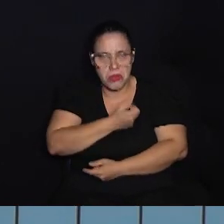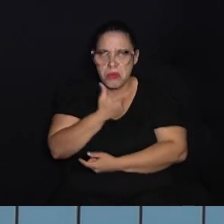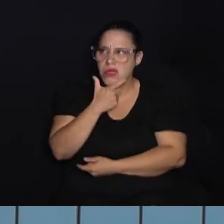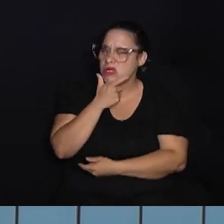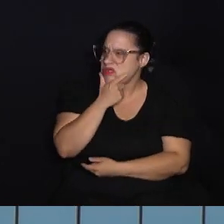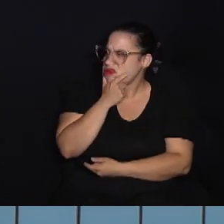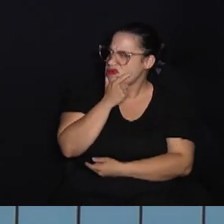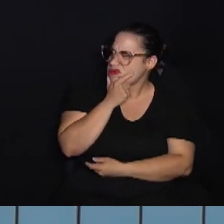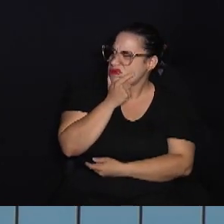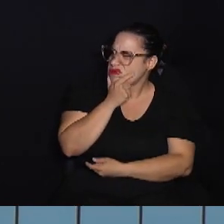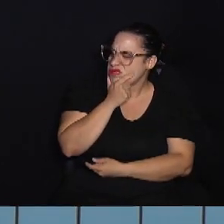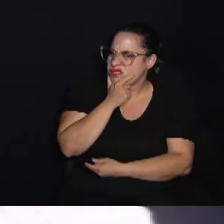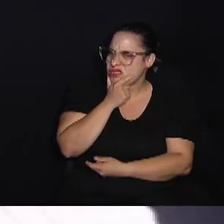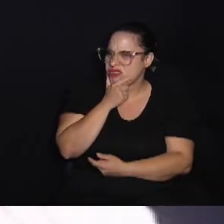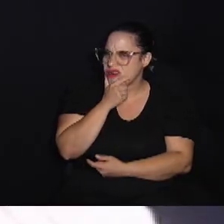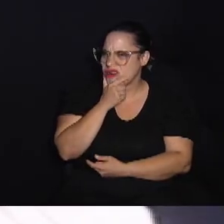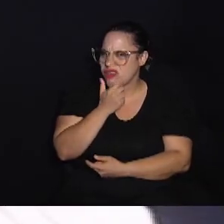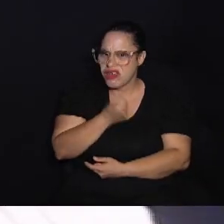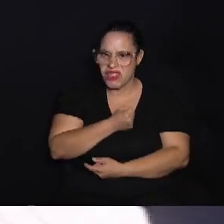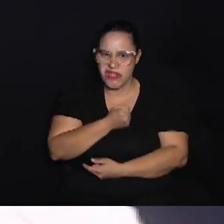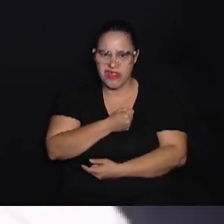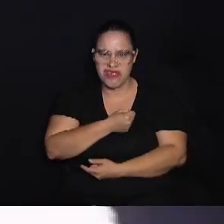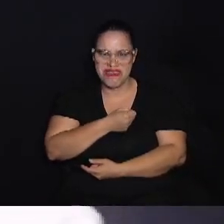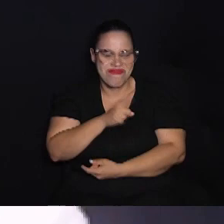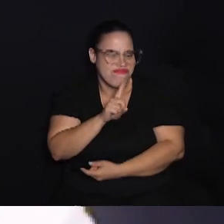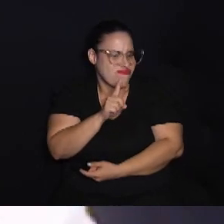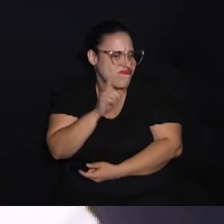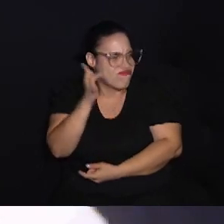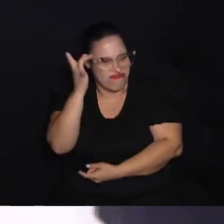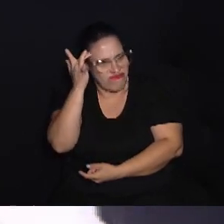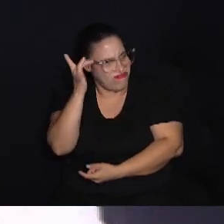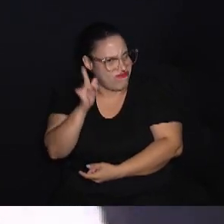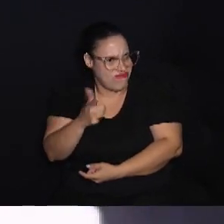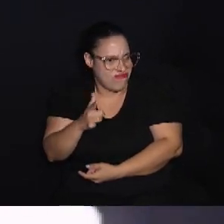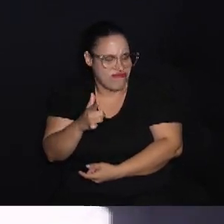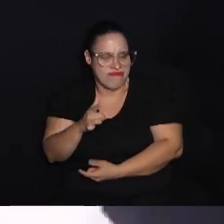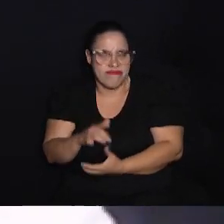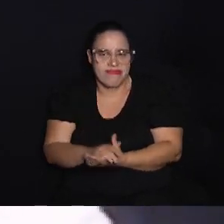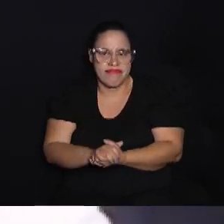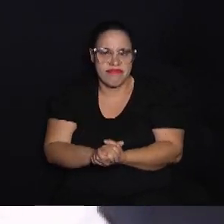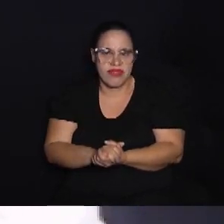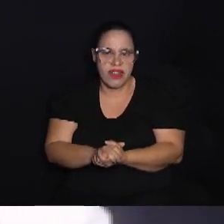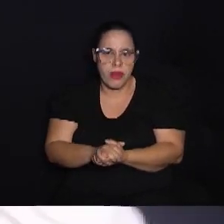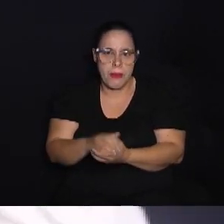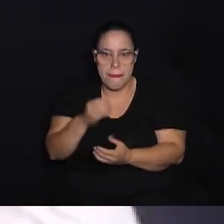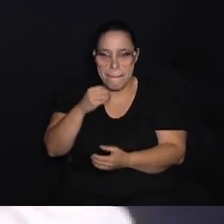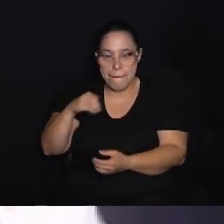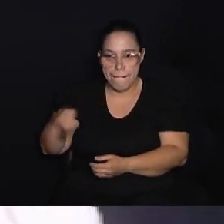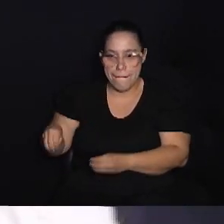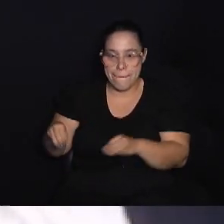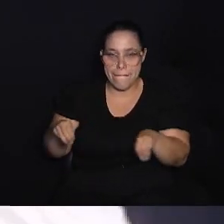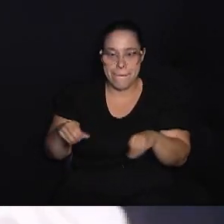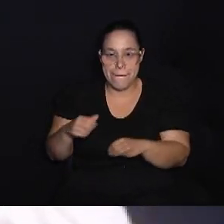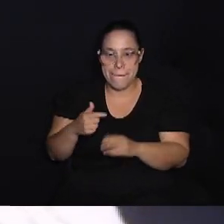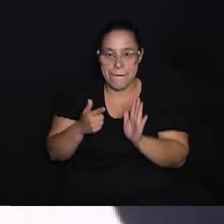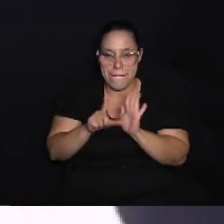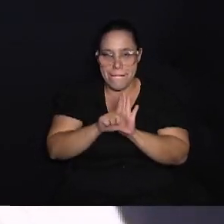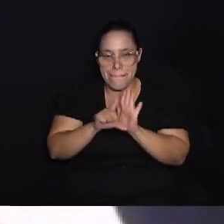em termos de números? Então, esse número exatamente a gente não tem, porque o Decreto